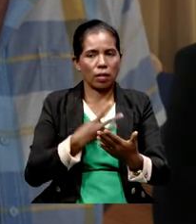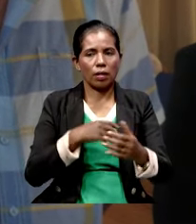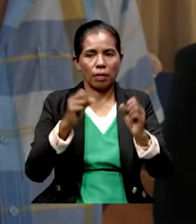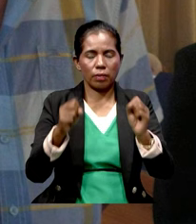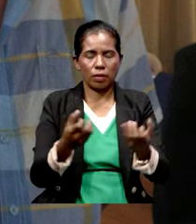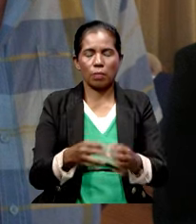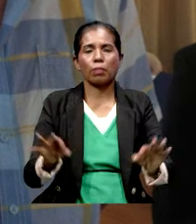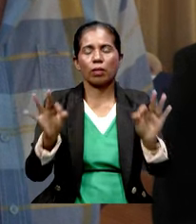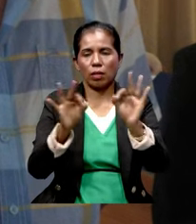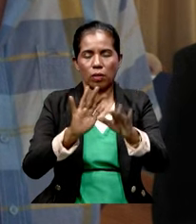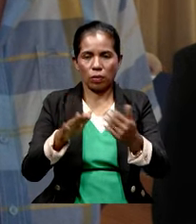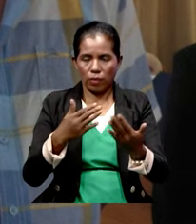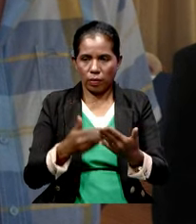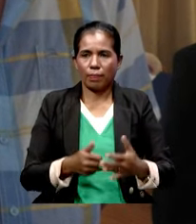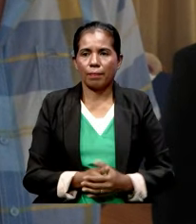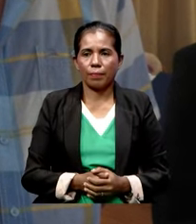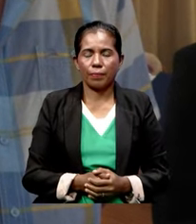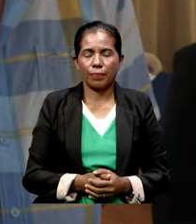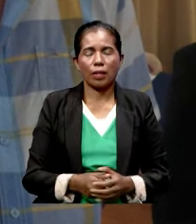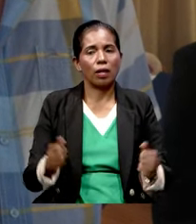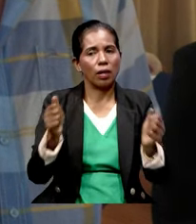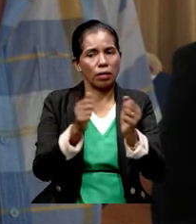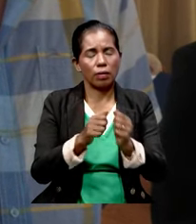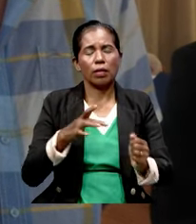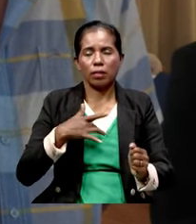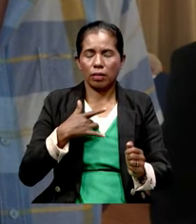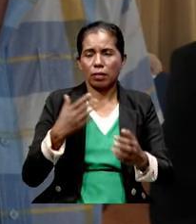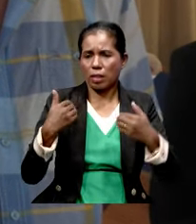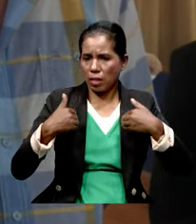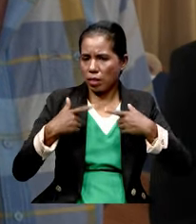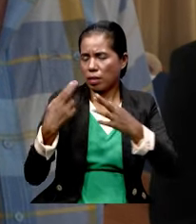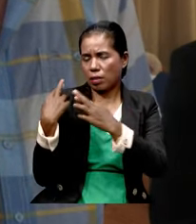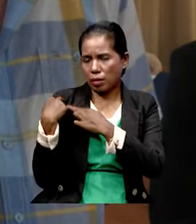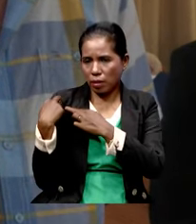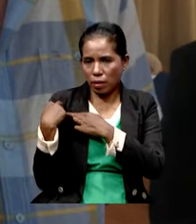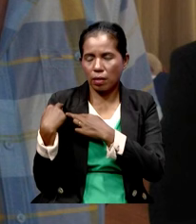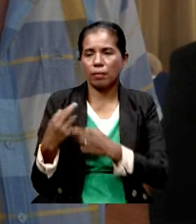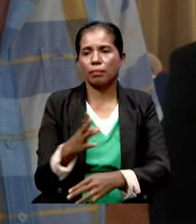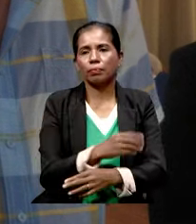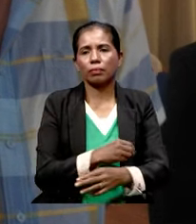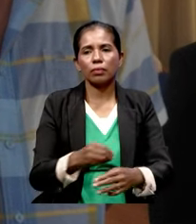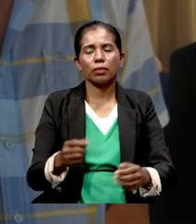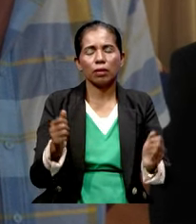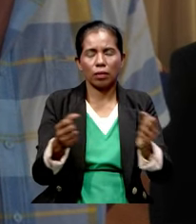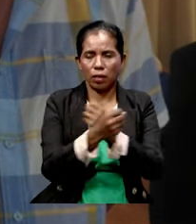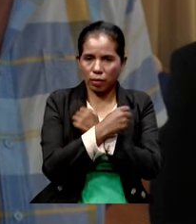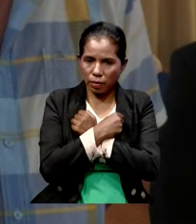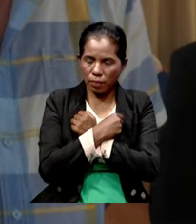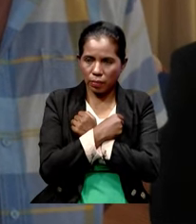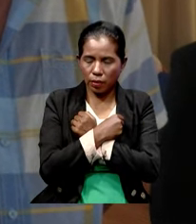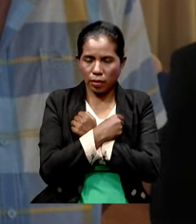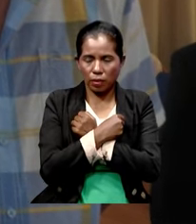mais importante, é com o sentido de responsabilidade e com muito amor